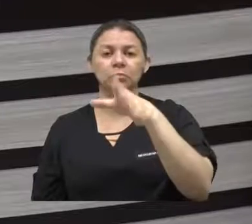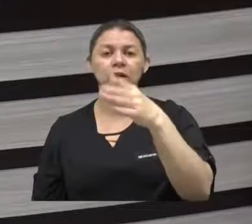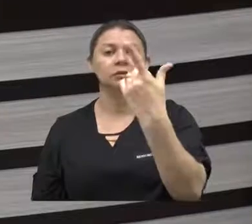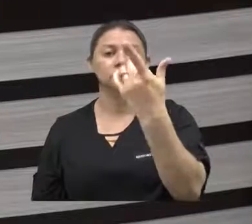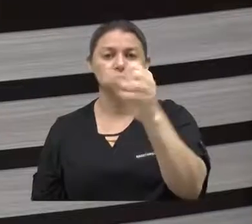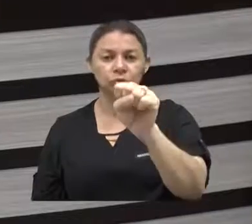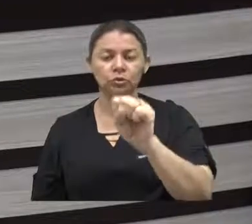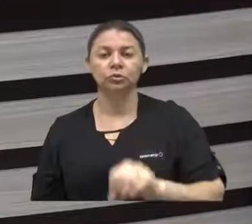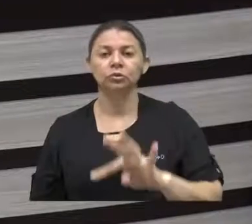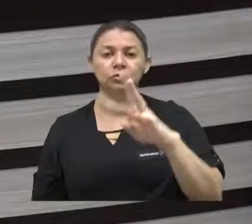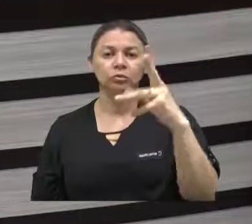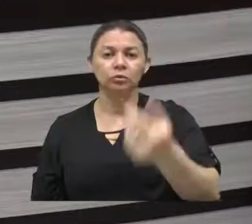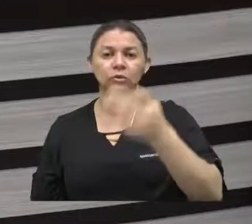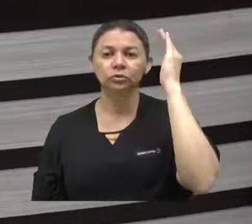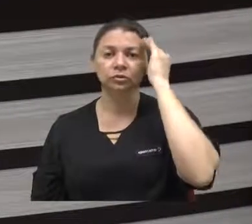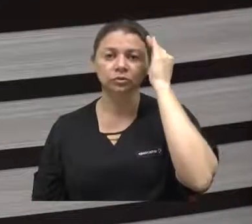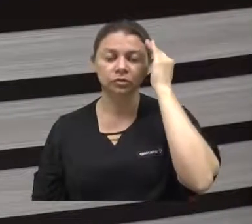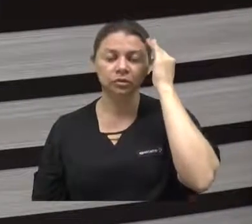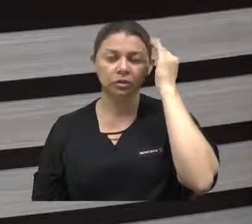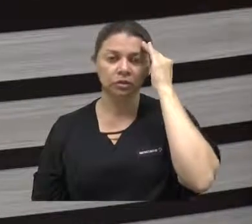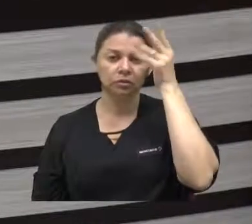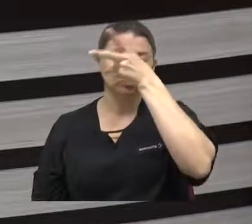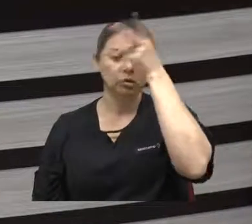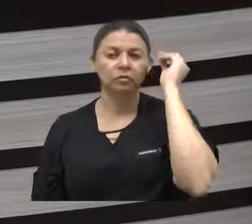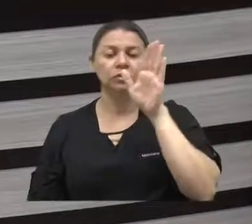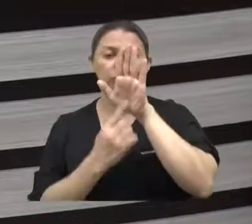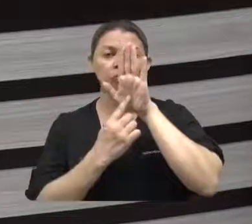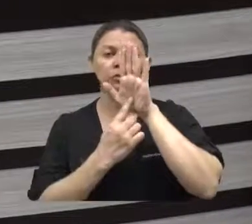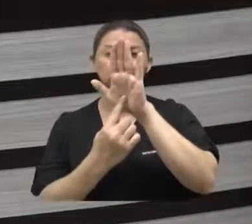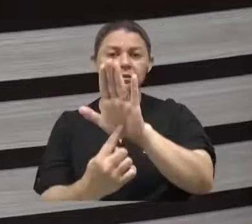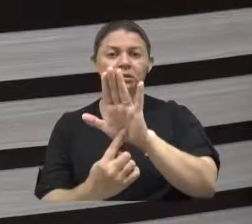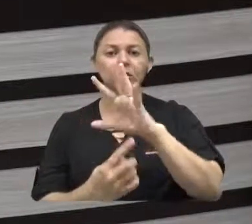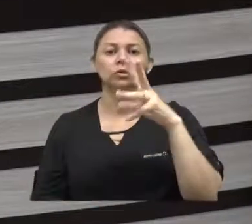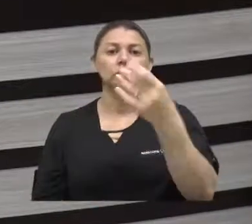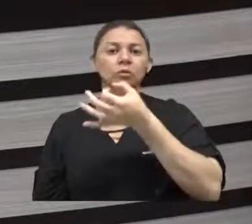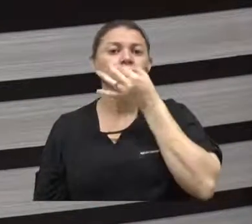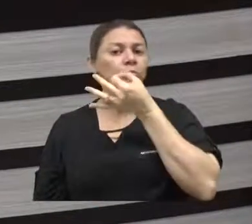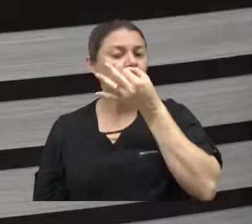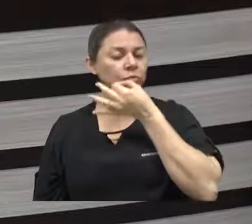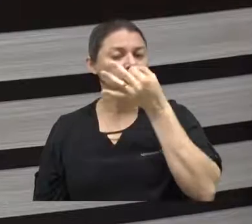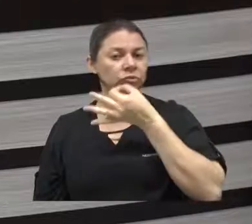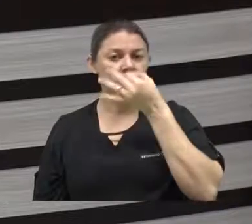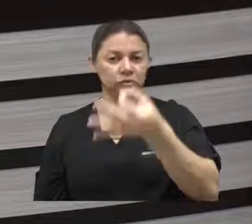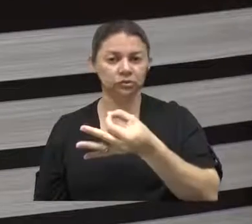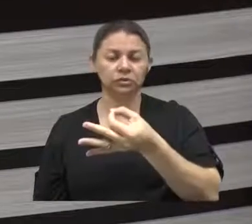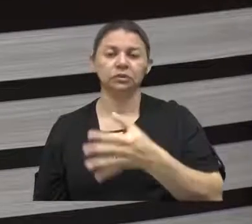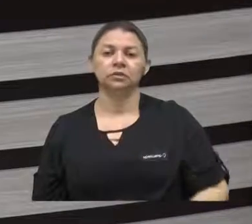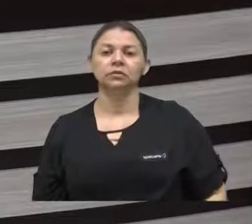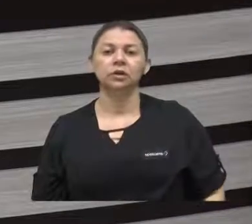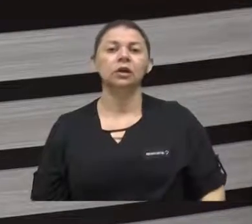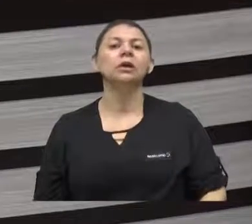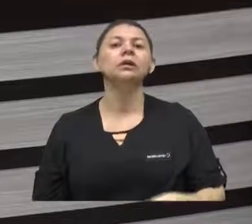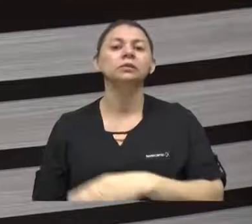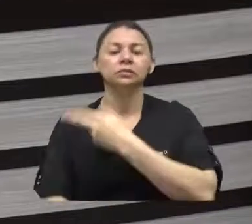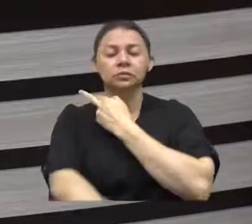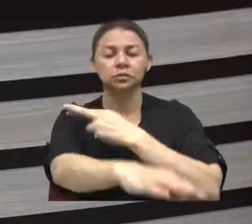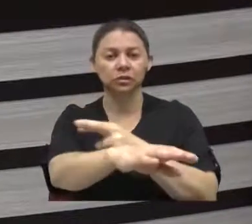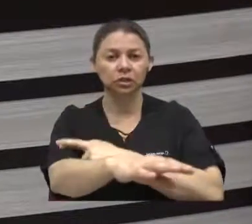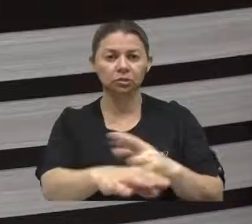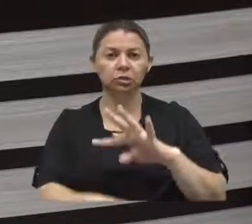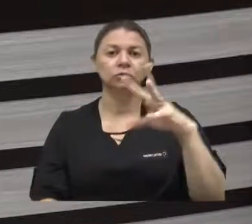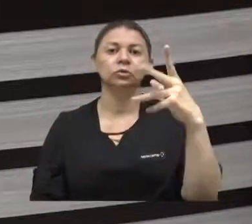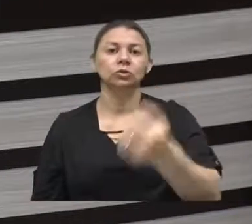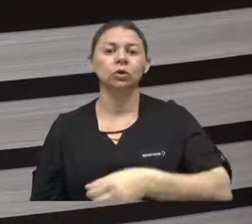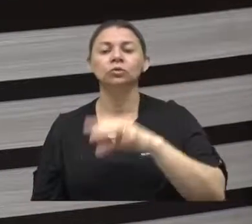Certa do entendimento e compreensão de Vossa Excelência, apresento neste ensejo meus protestos de autoestima e distinta consideração atenciosamente, Denise